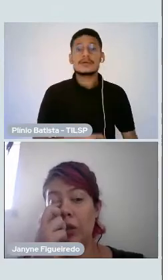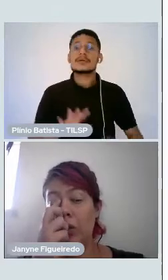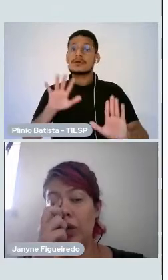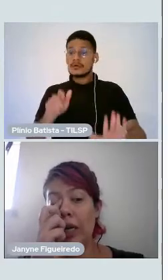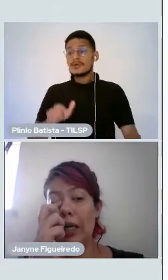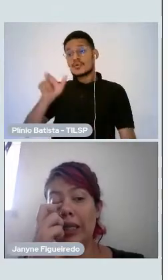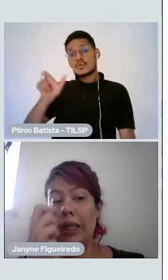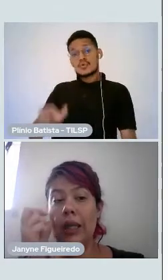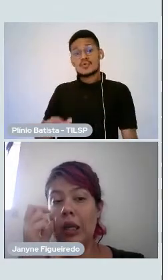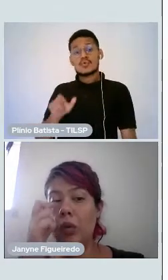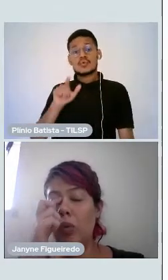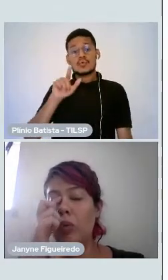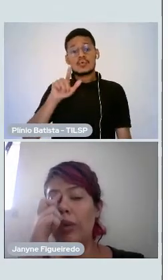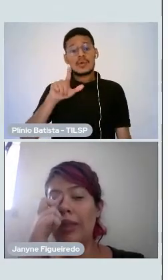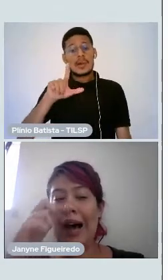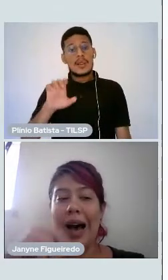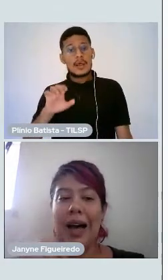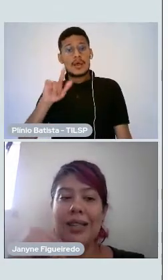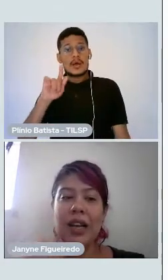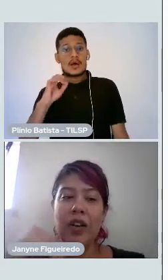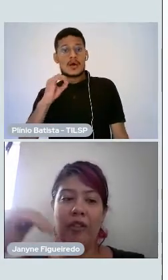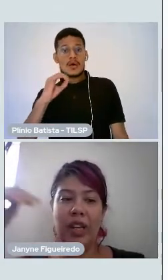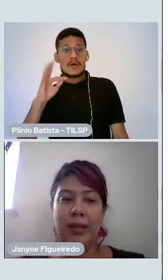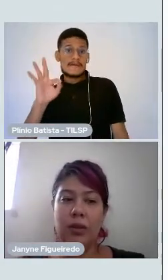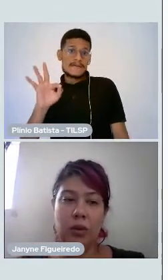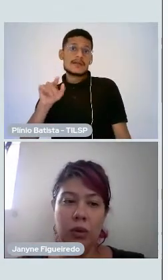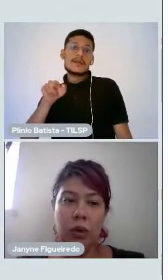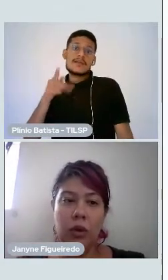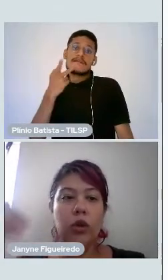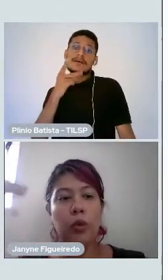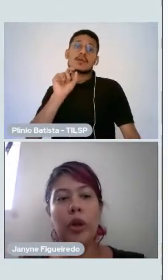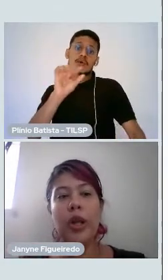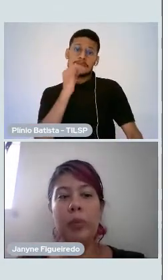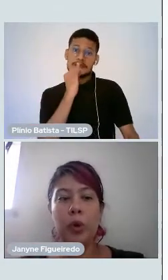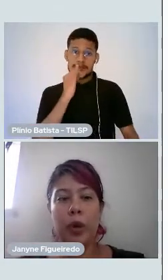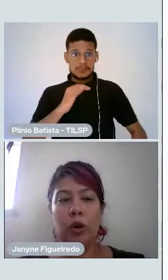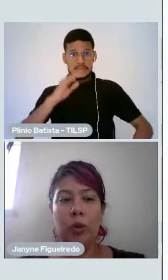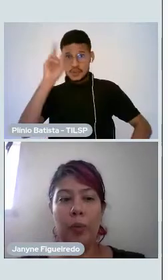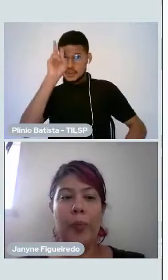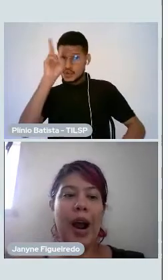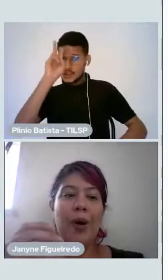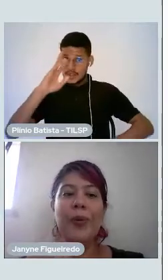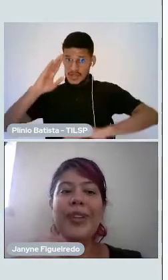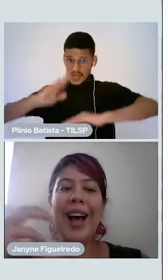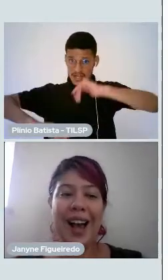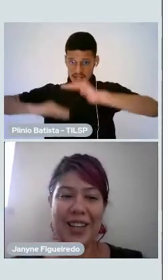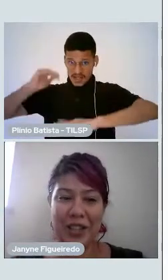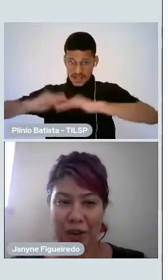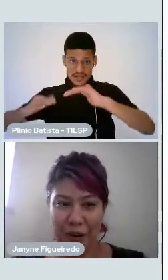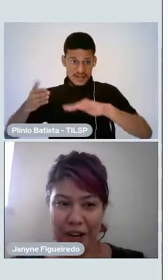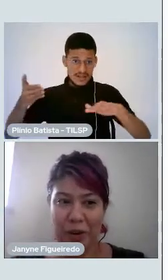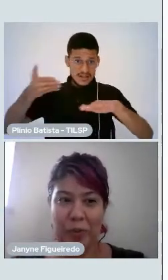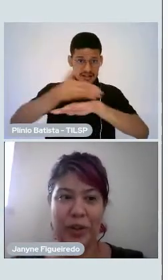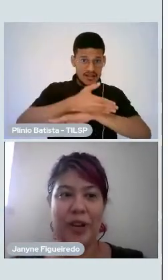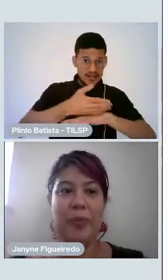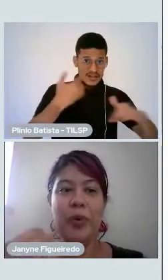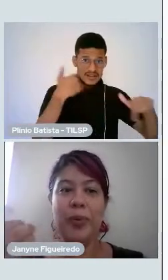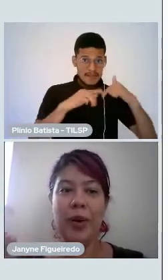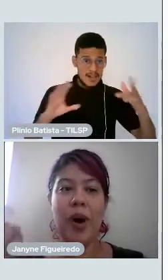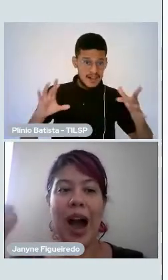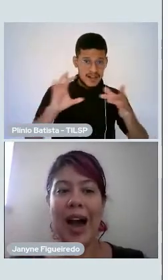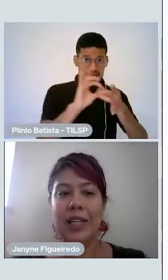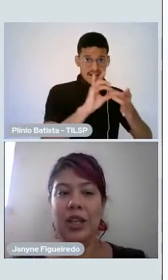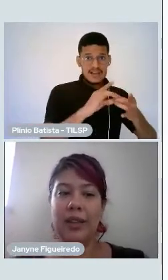o historiador ele não está a serviço do poder público para contar a história que o